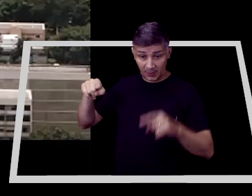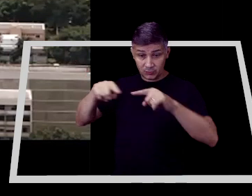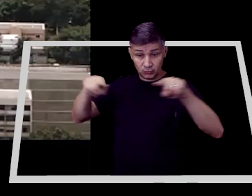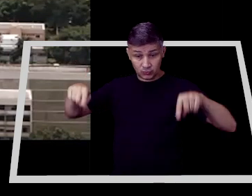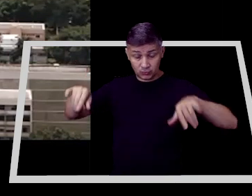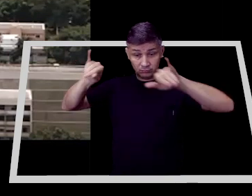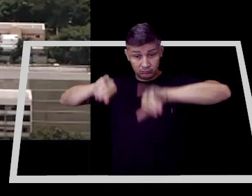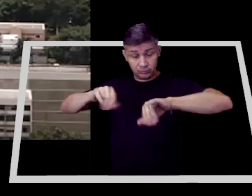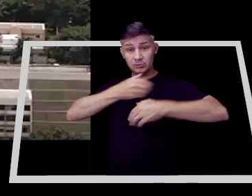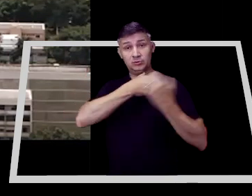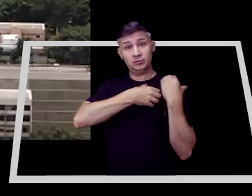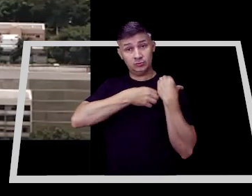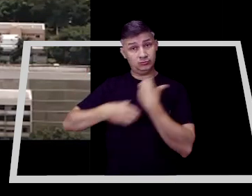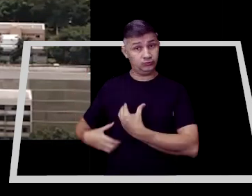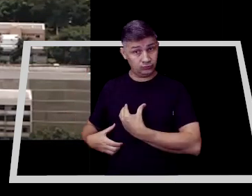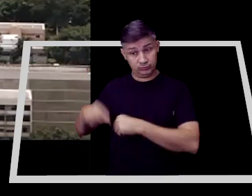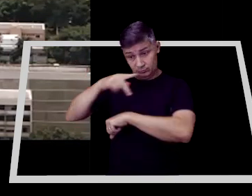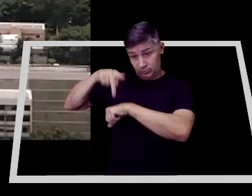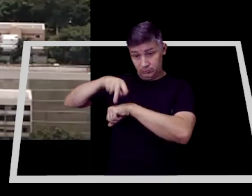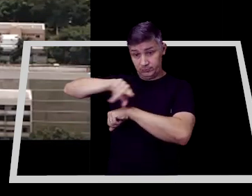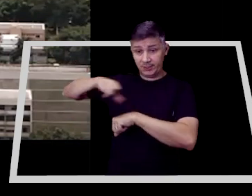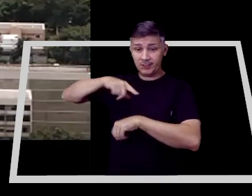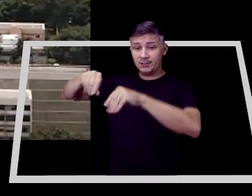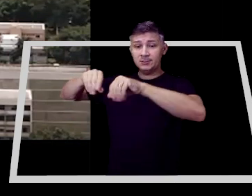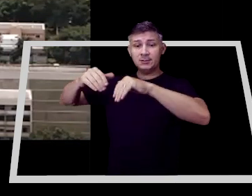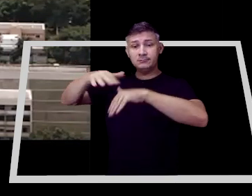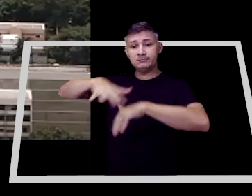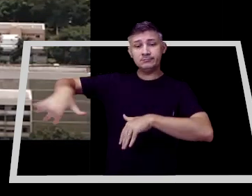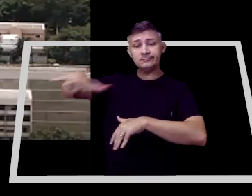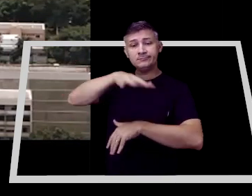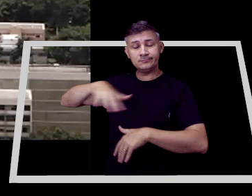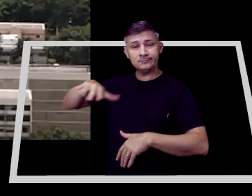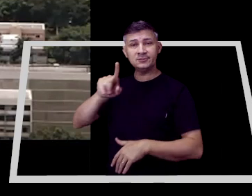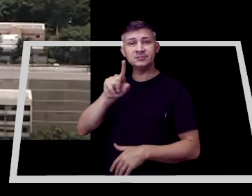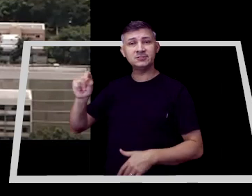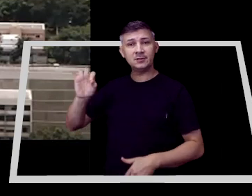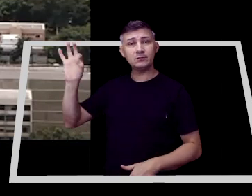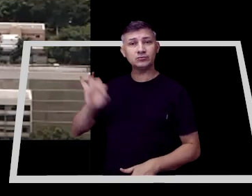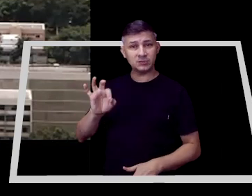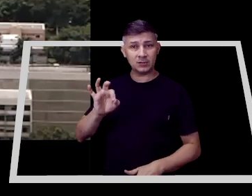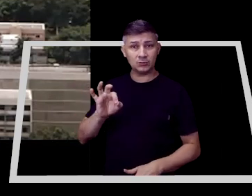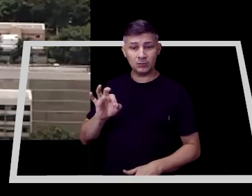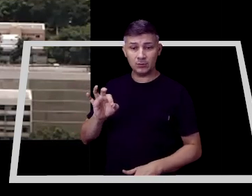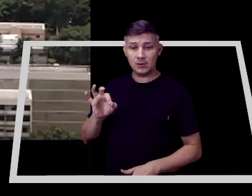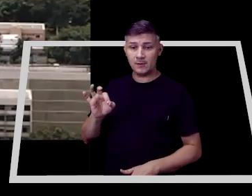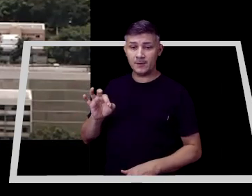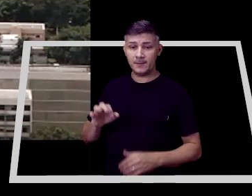a superquadra e o setor de embaixadas. Ele tinha esse terreno, essa quadra de 100%